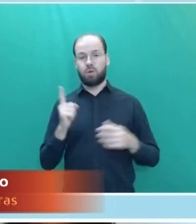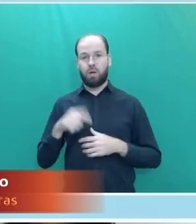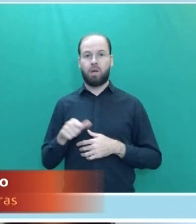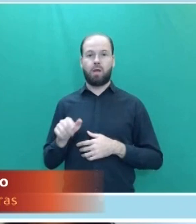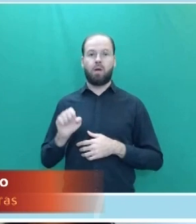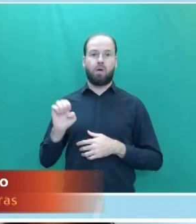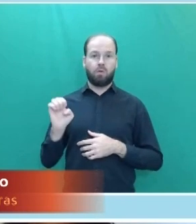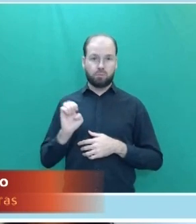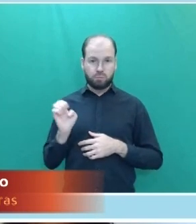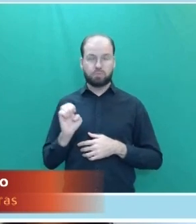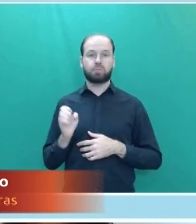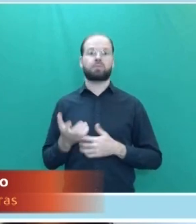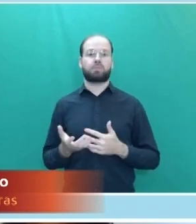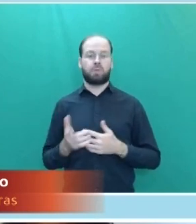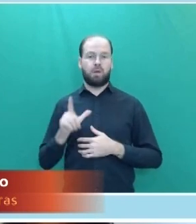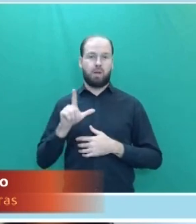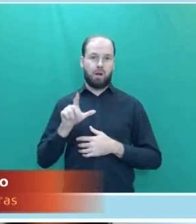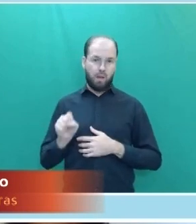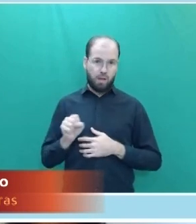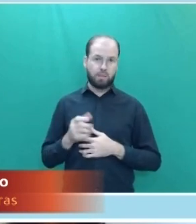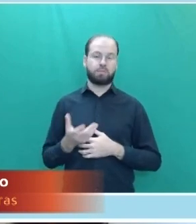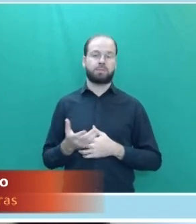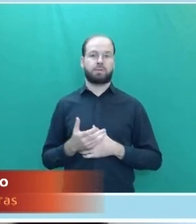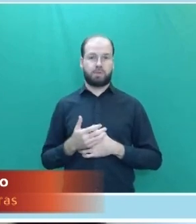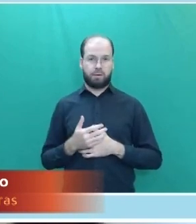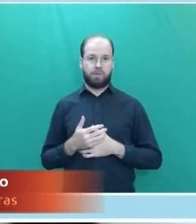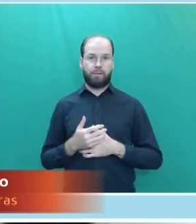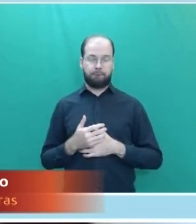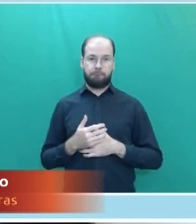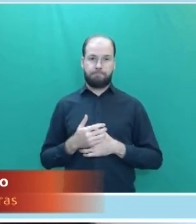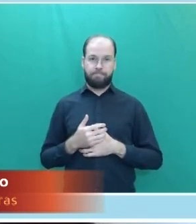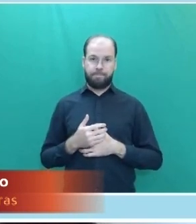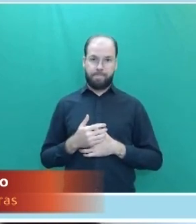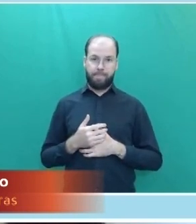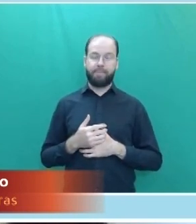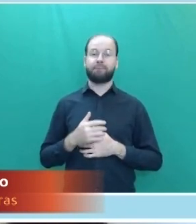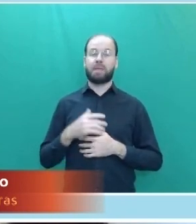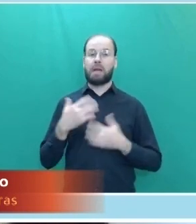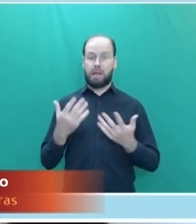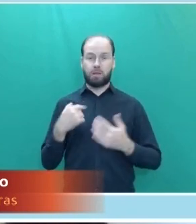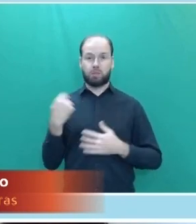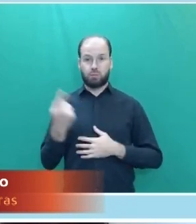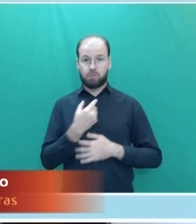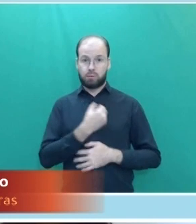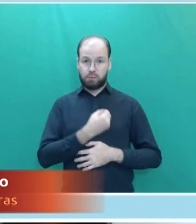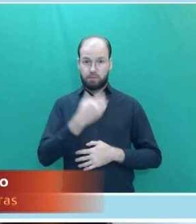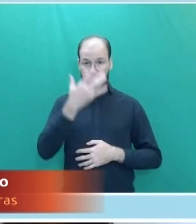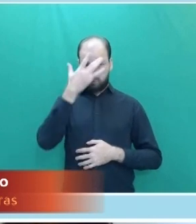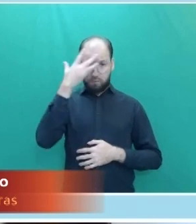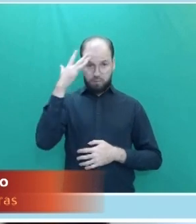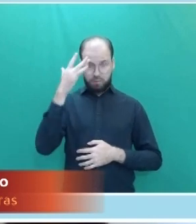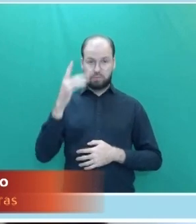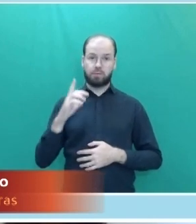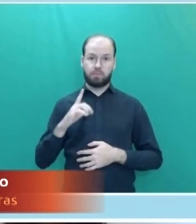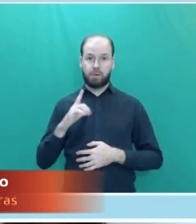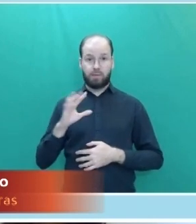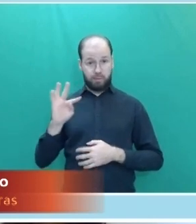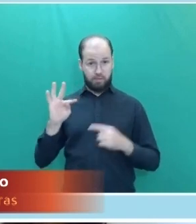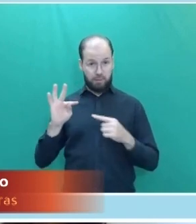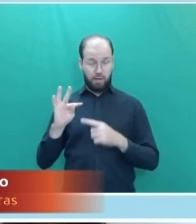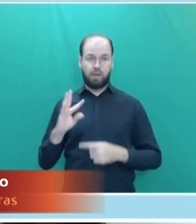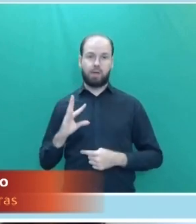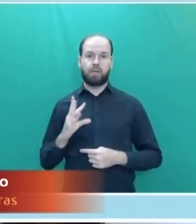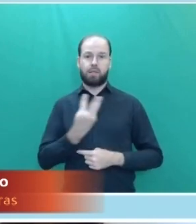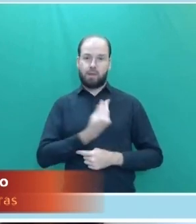que são gays, que são lésbicas. E aí, quando a gente é uma pessoa T, uma pessoa trans, ou uma pessoa I,